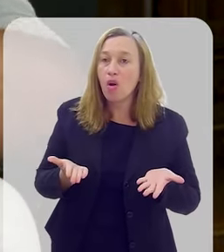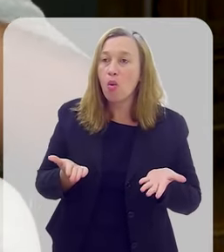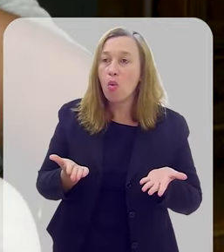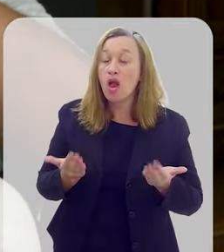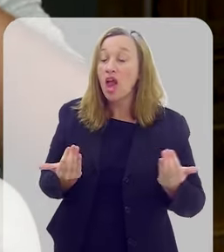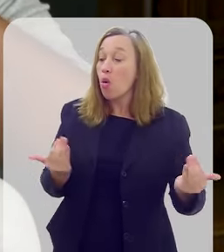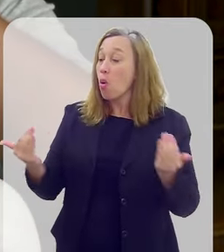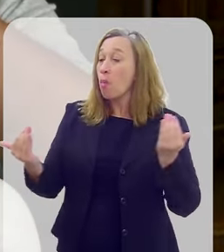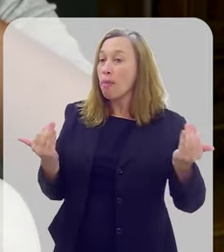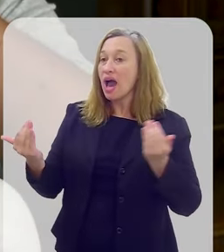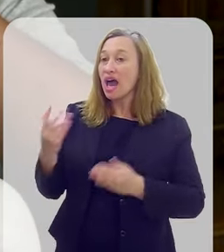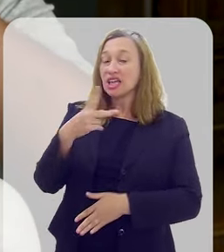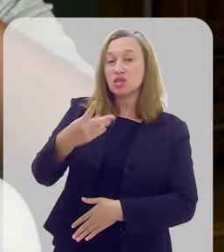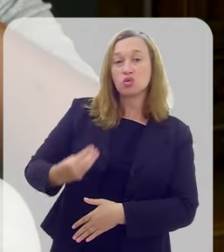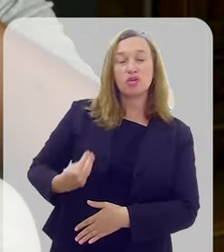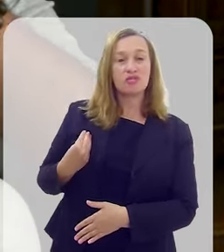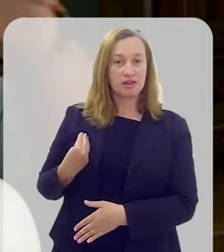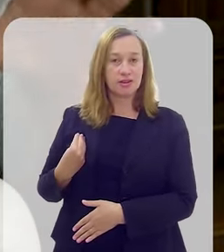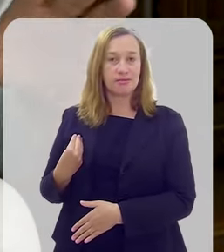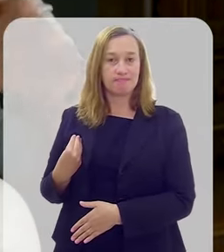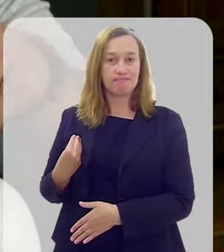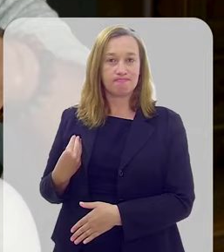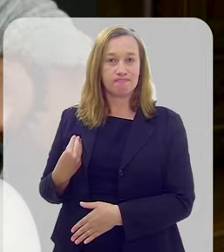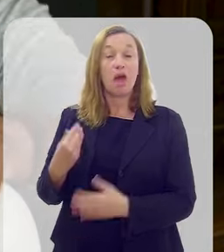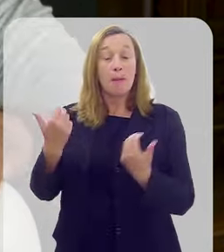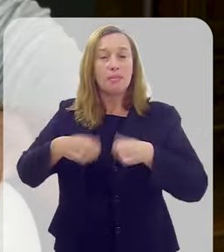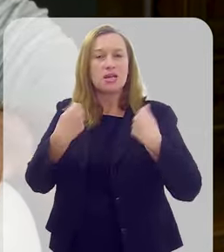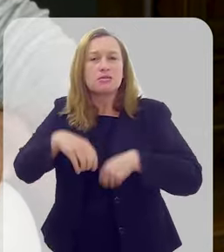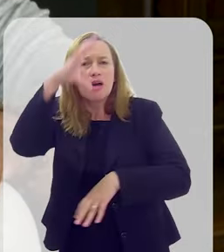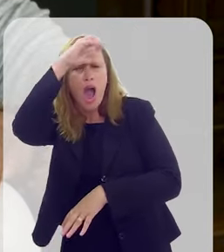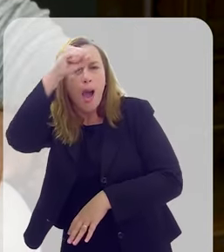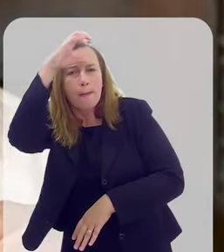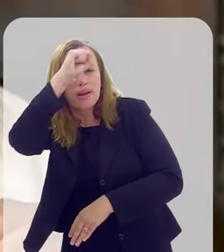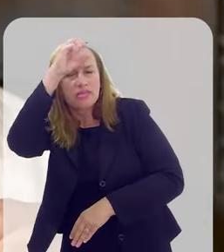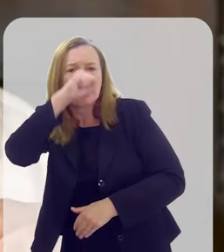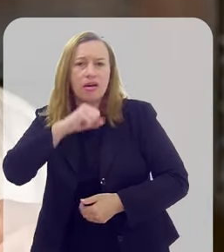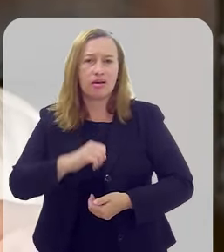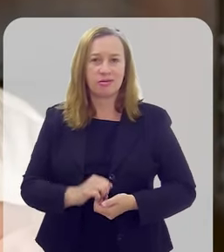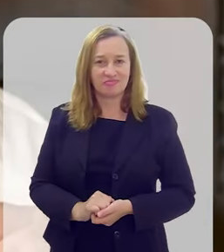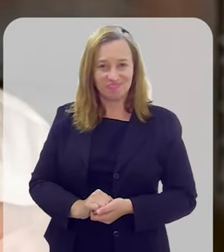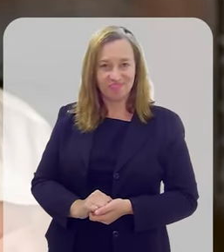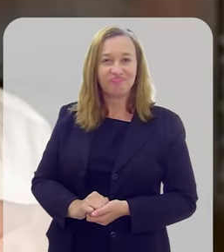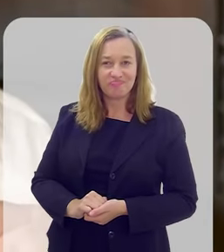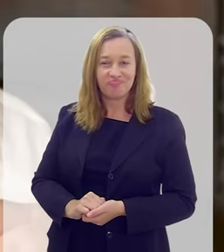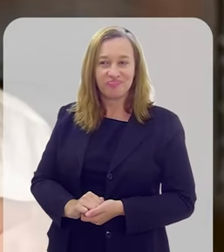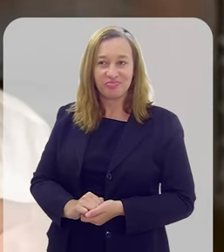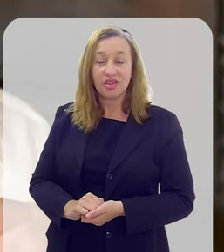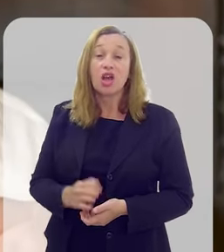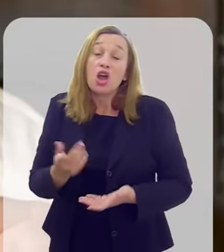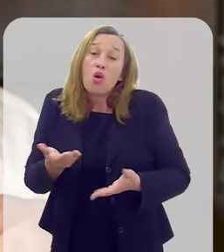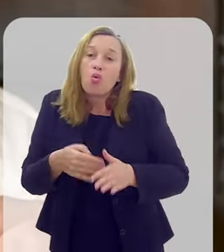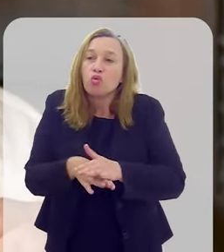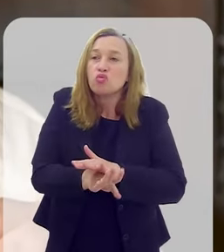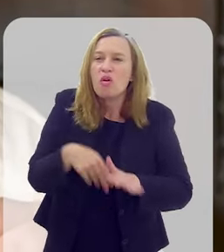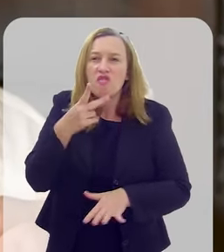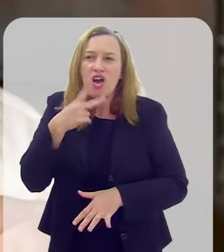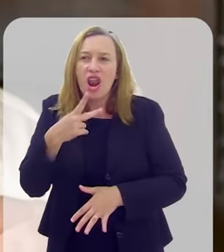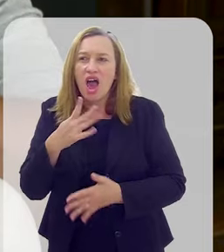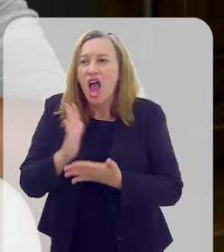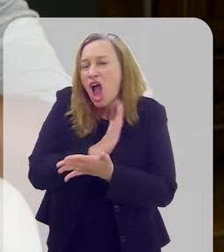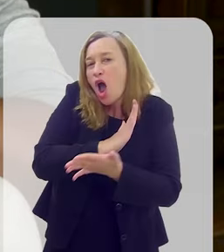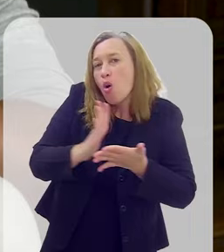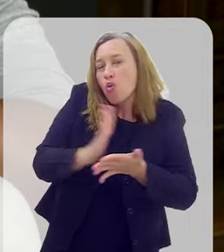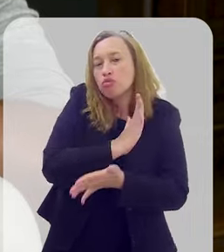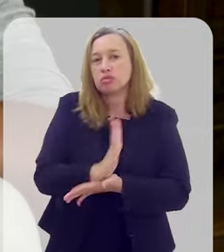caverna o que ele faz aprender aprender né Eu até costumo